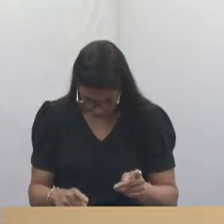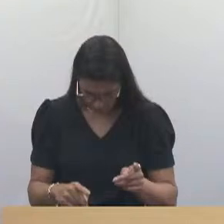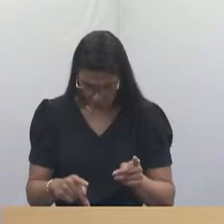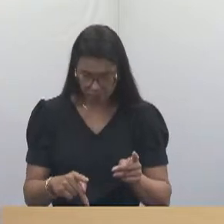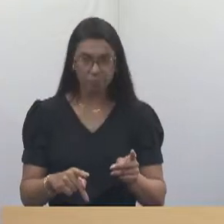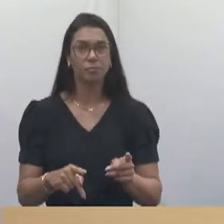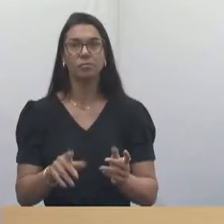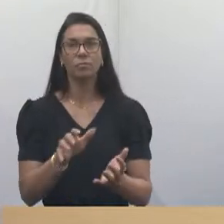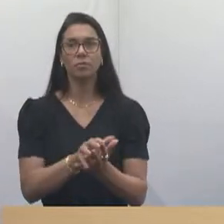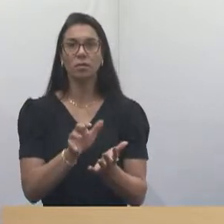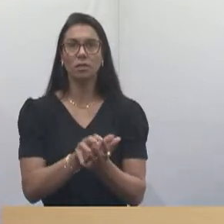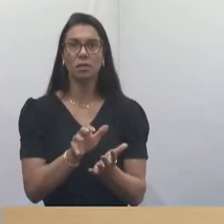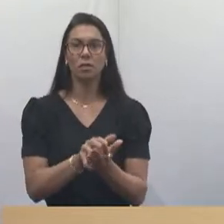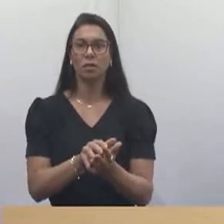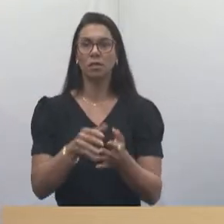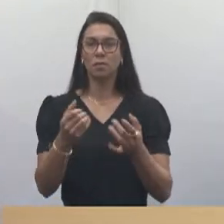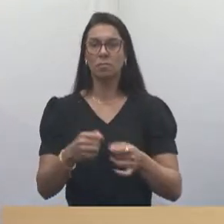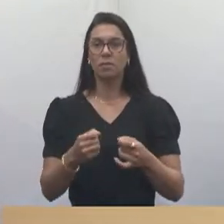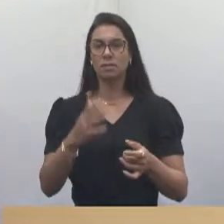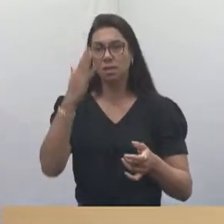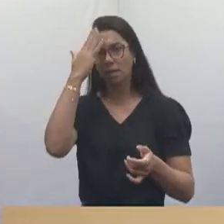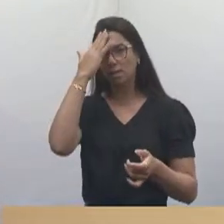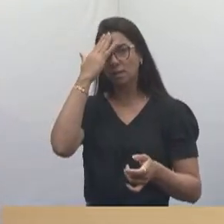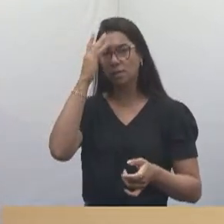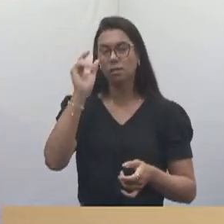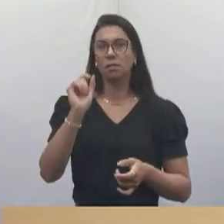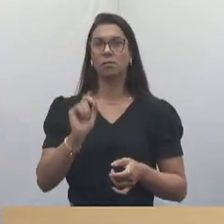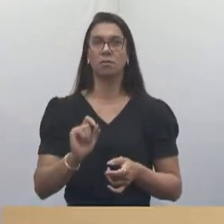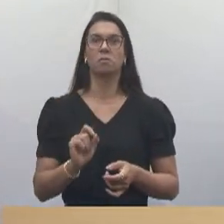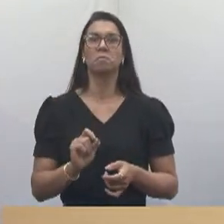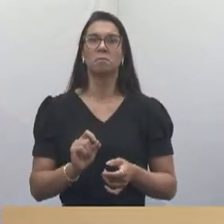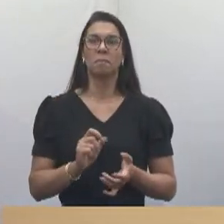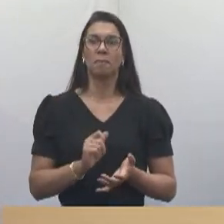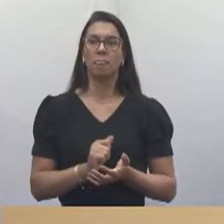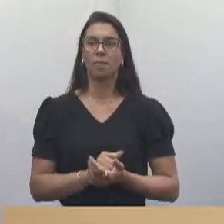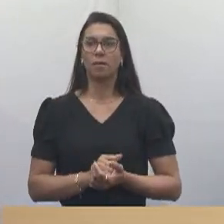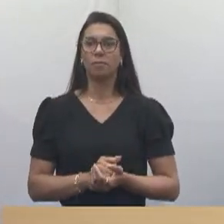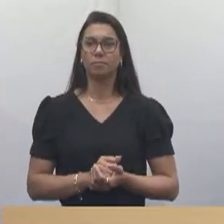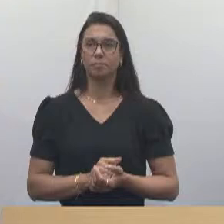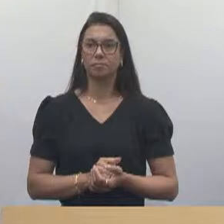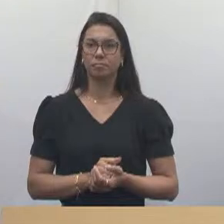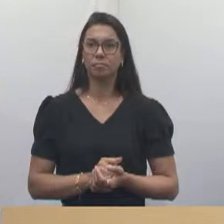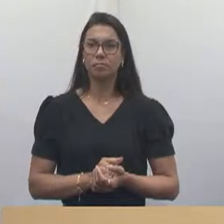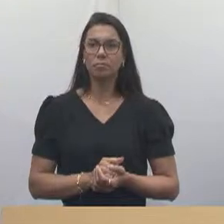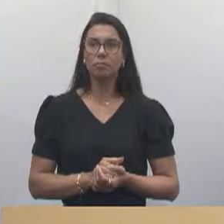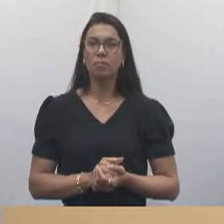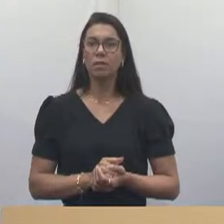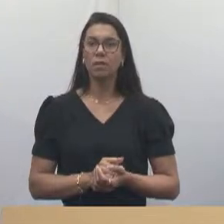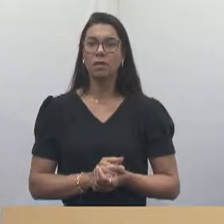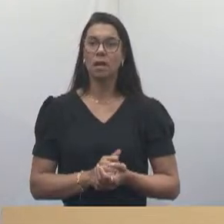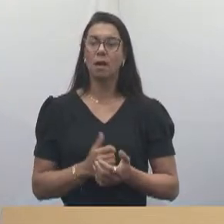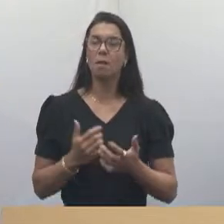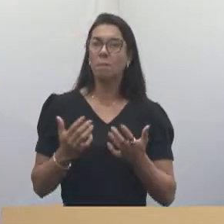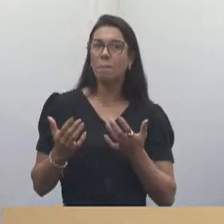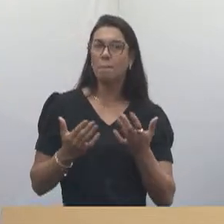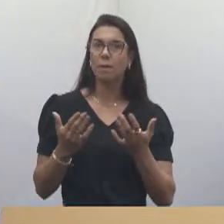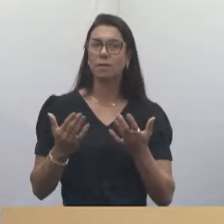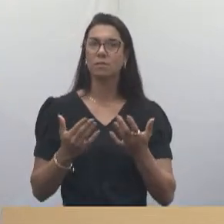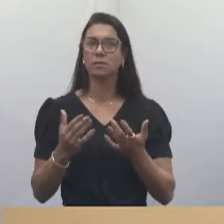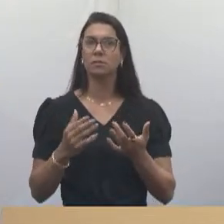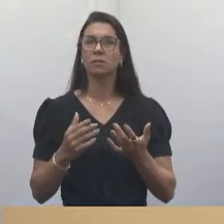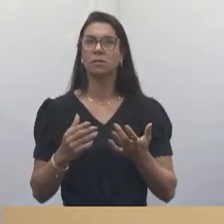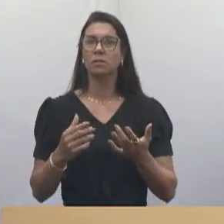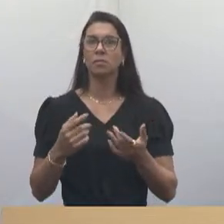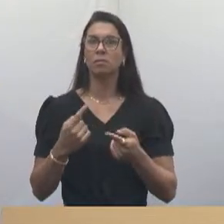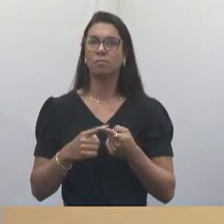Porque duas cidades tão próximas, com um orçamento per capita que é muito parecido, porque existe esse abismo no